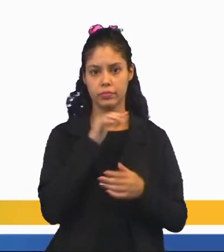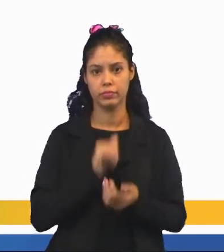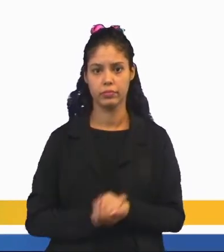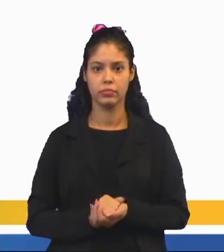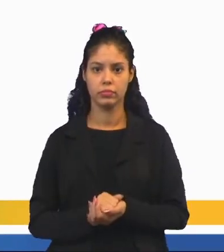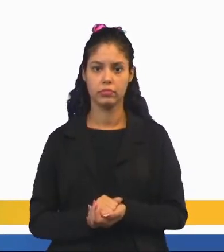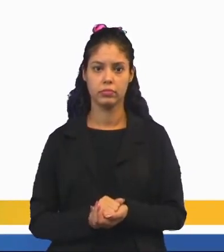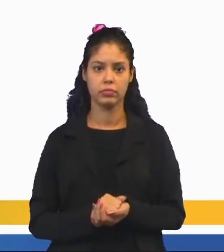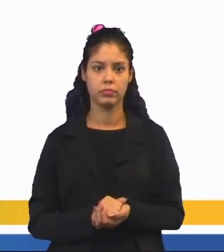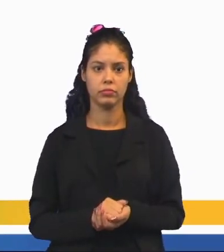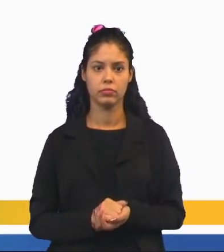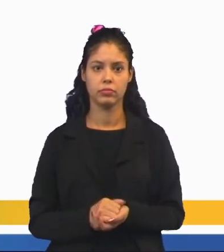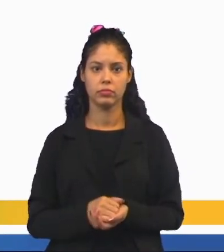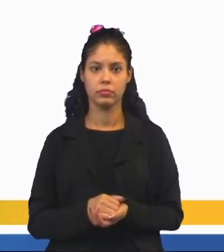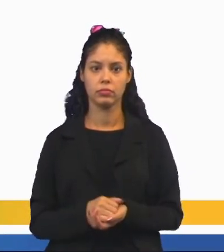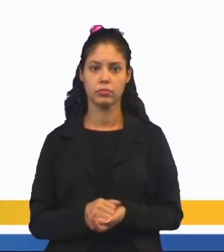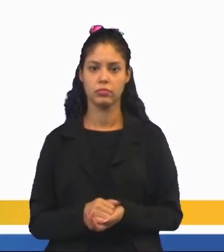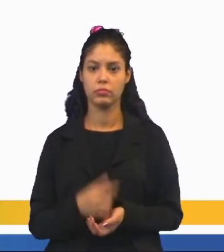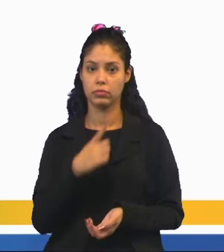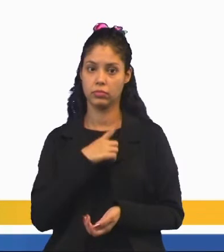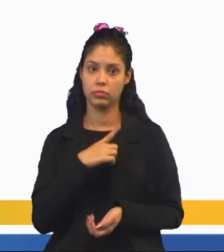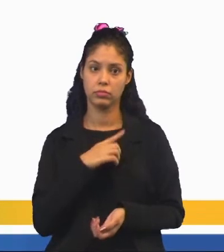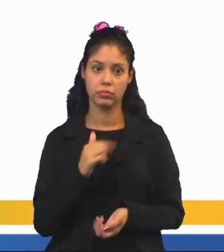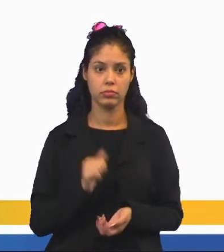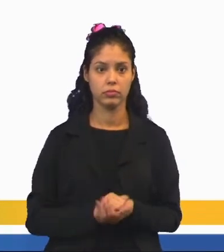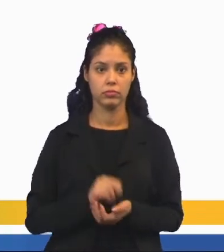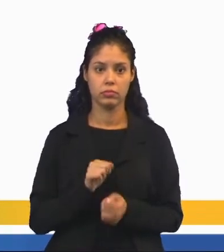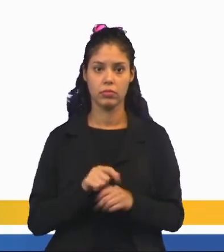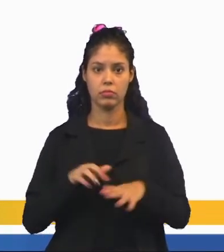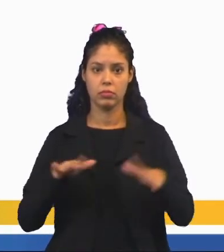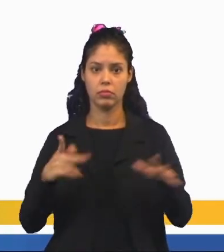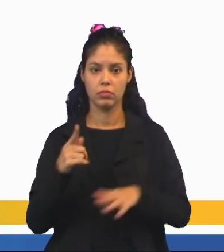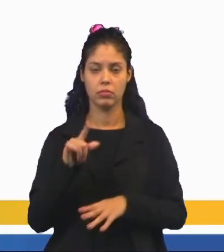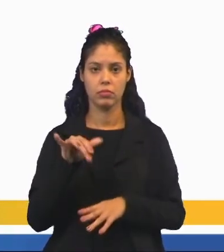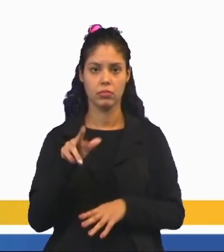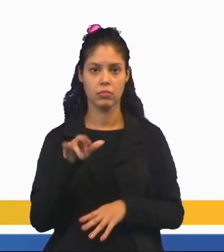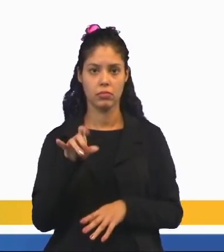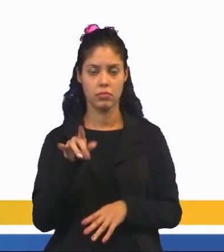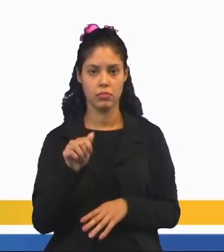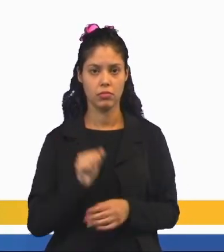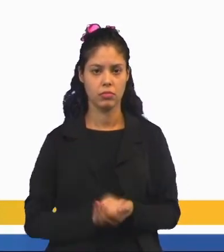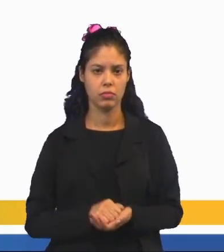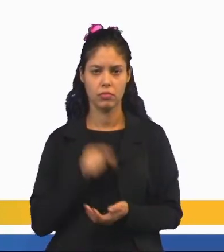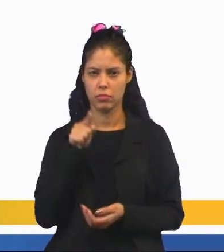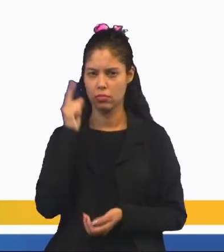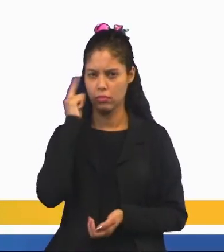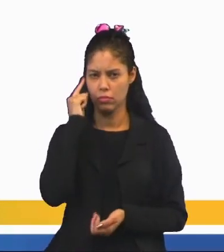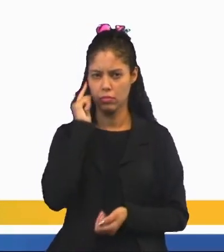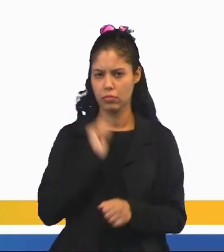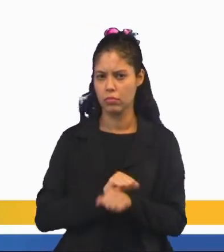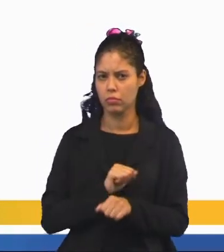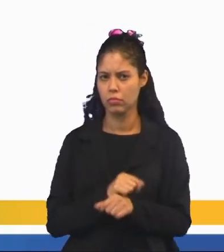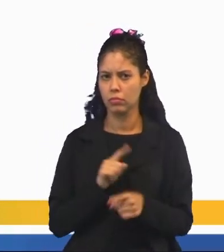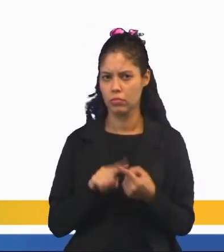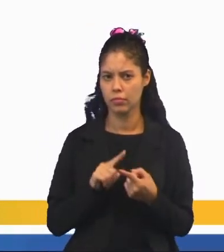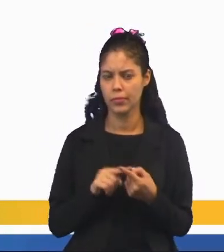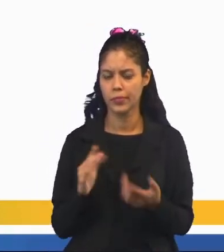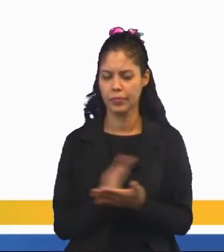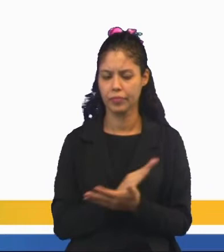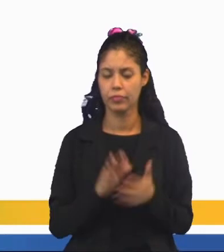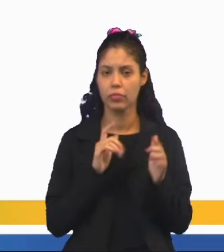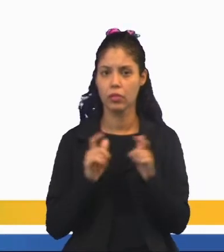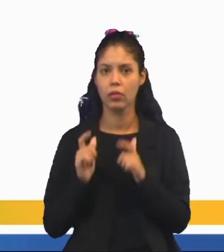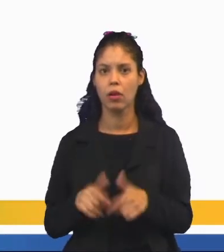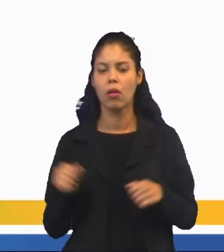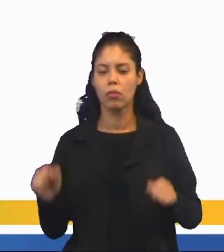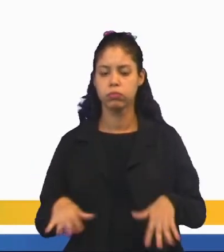montadas pelas águas, tomadas pelas águas, se há galerias pluviais, você já parou para pensar por que em alguns